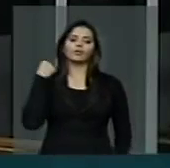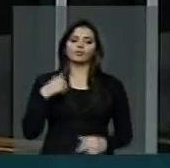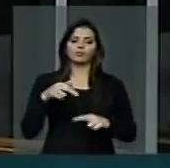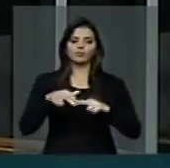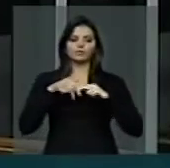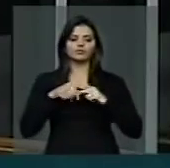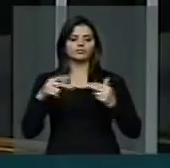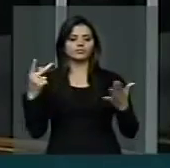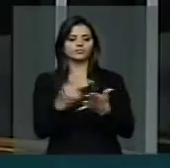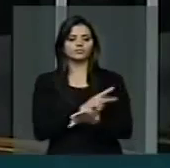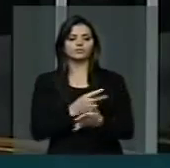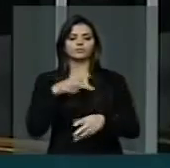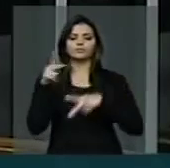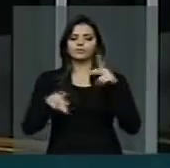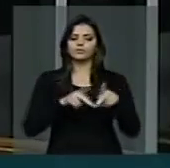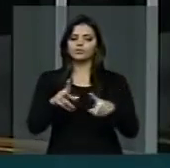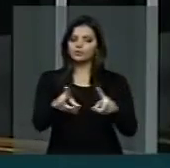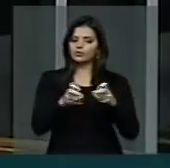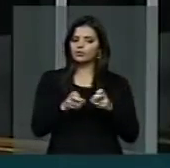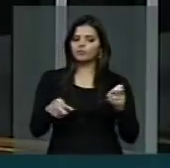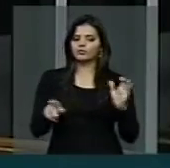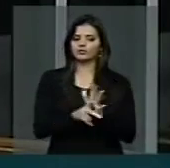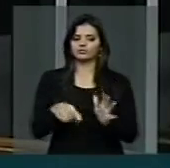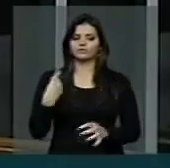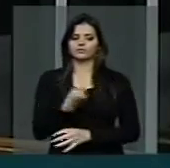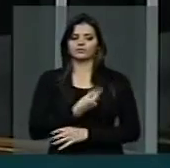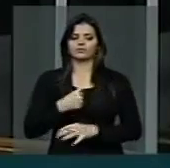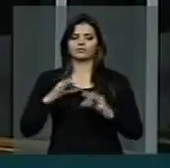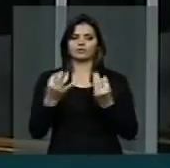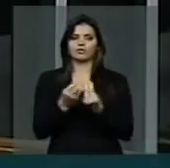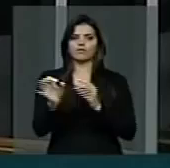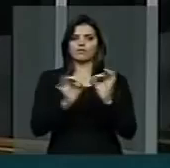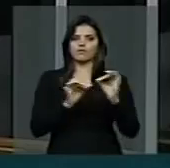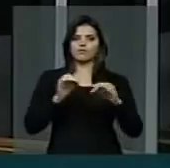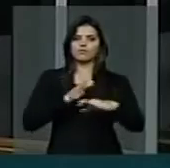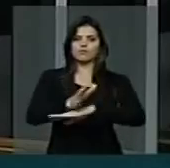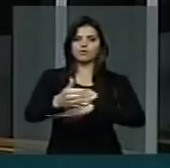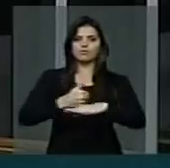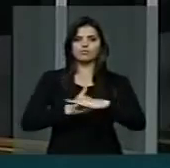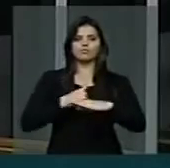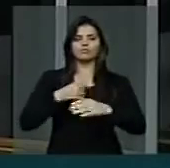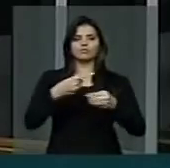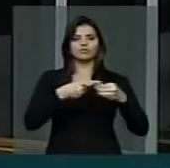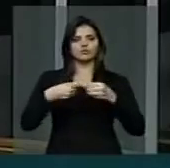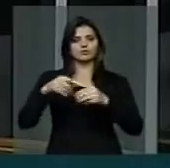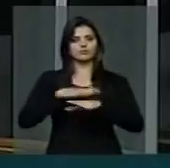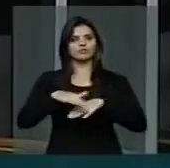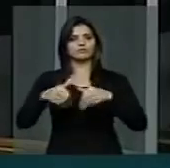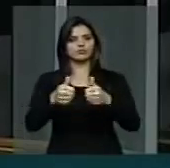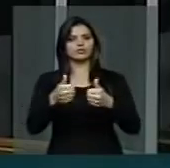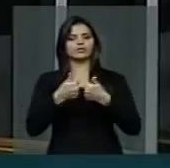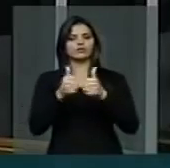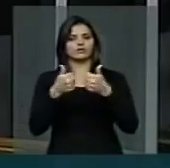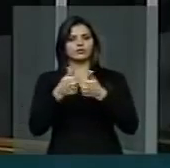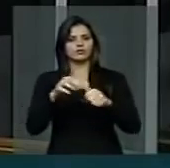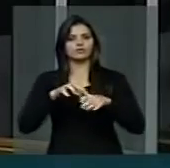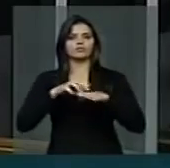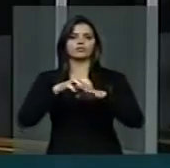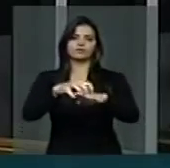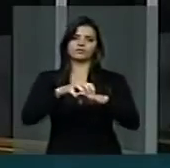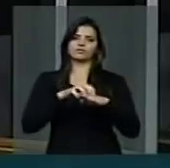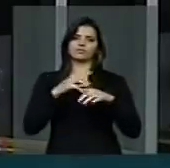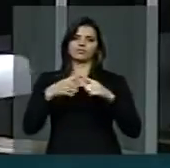a população cobra do poder público investimento em mobilidade urbana e melhoria no transporte público, marcado